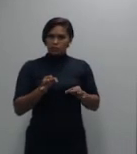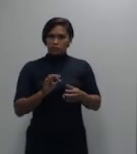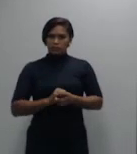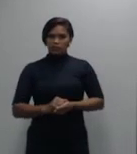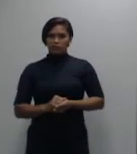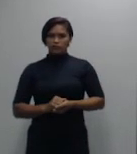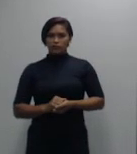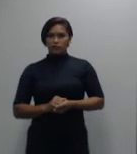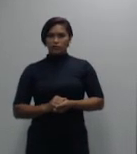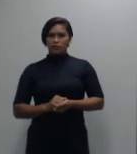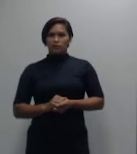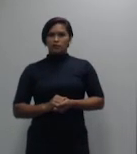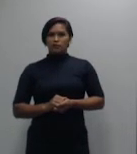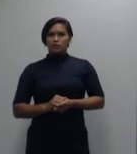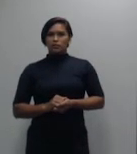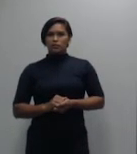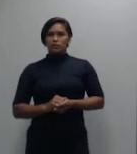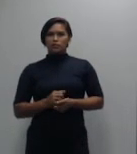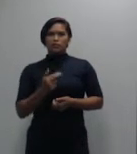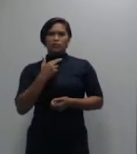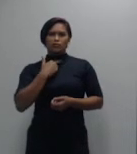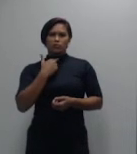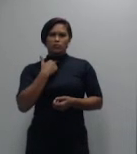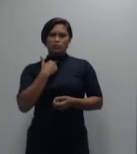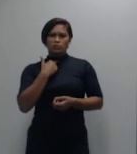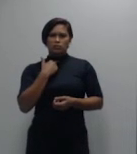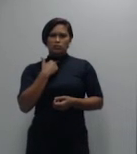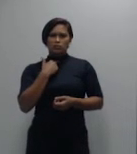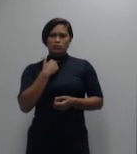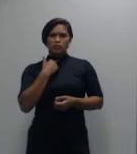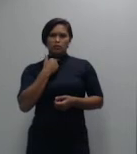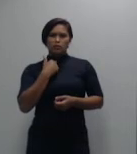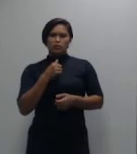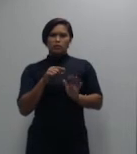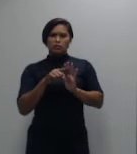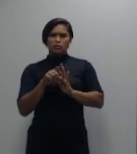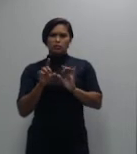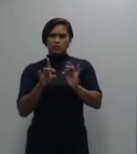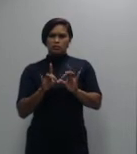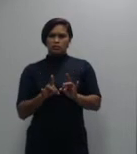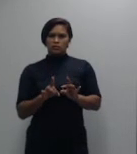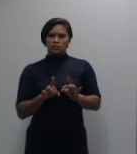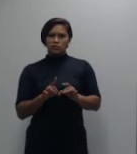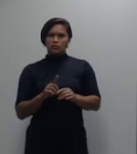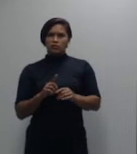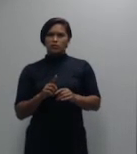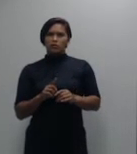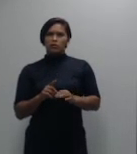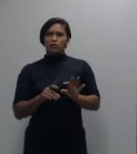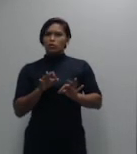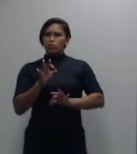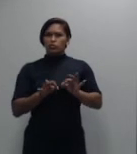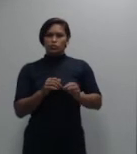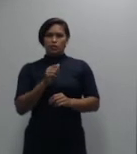e não não não poderia me posso verificar não é silêncio ainda não